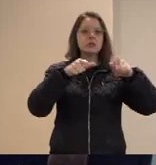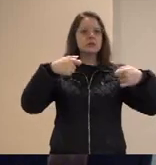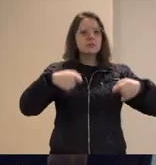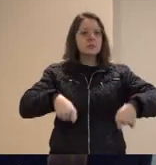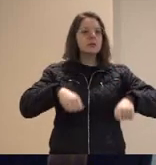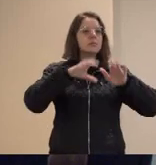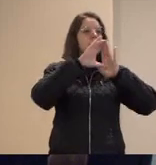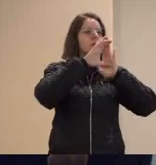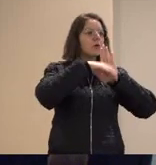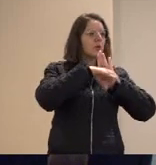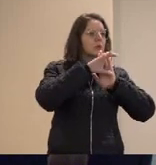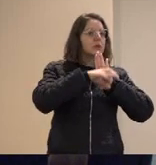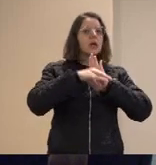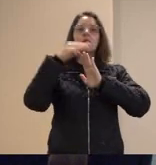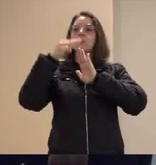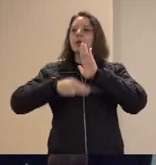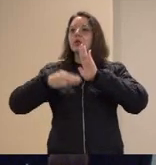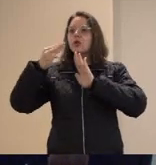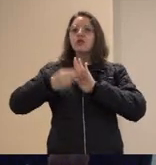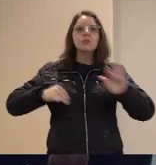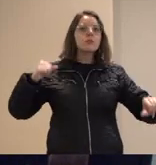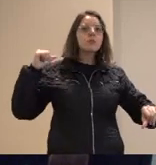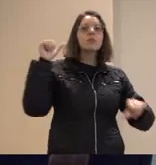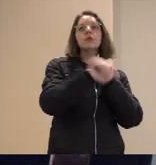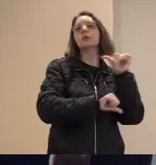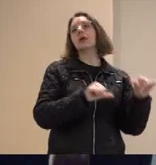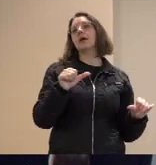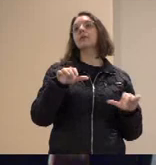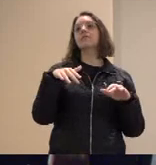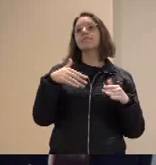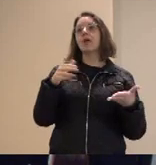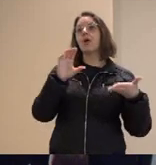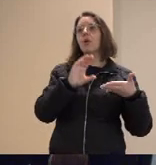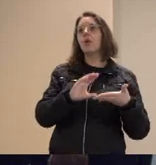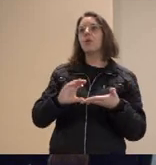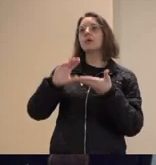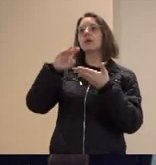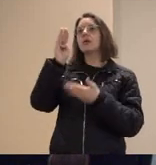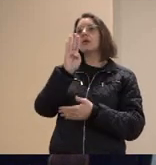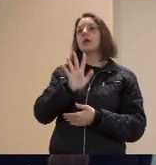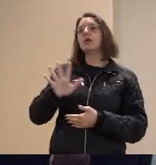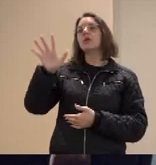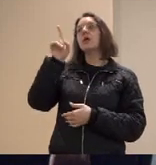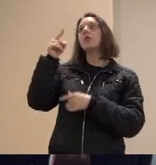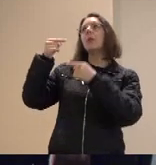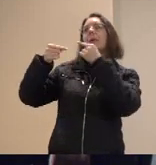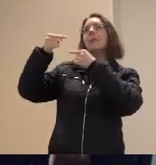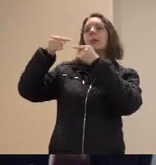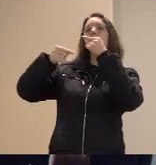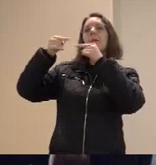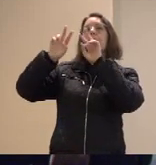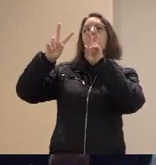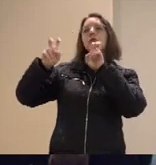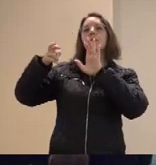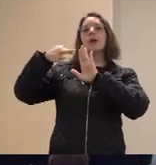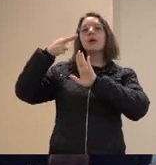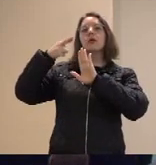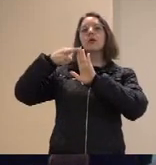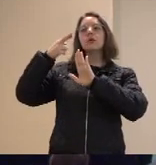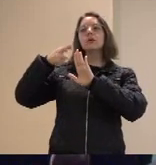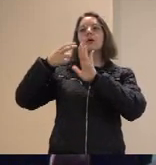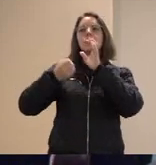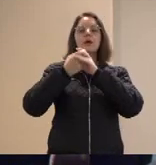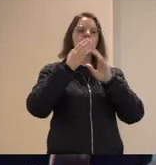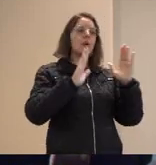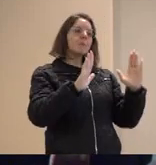mudanças metodológicas. E aí, o Conselho Nacional, então, delibera sobre essa resolução, ele dá um prazo